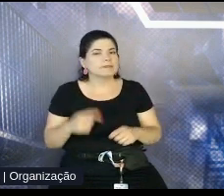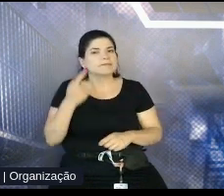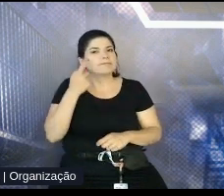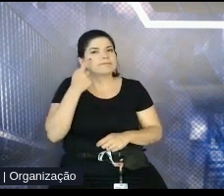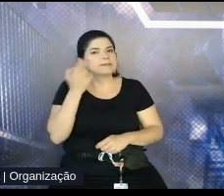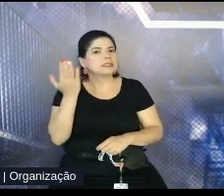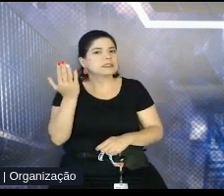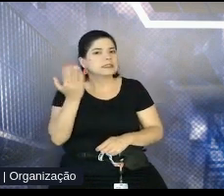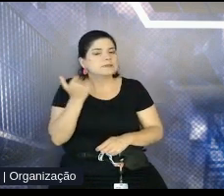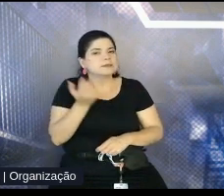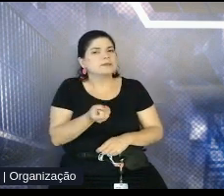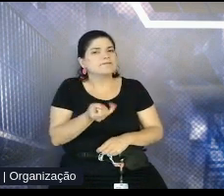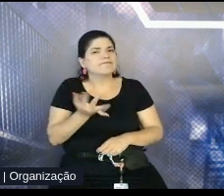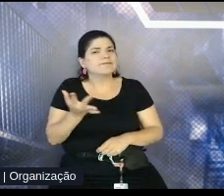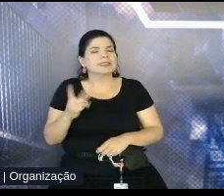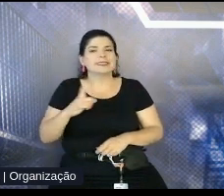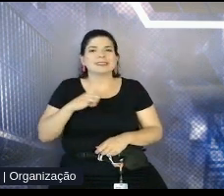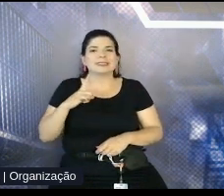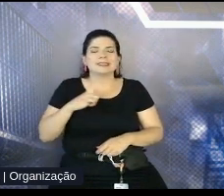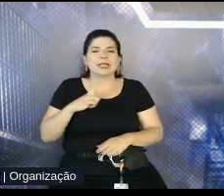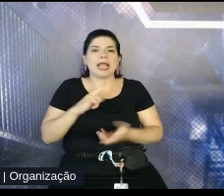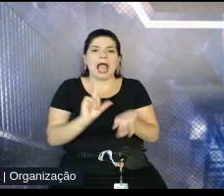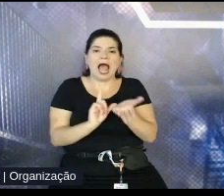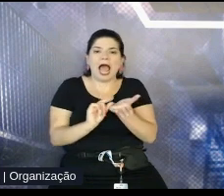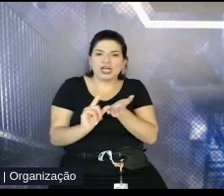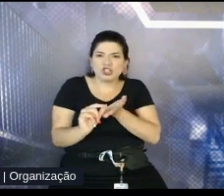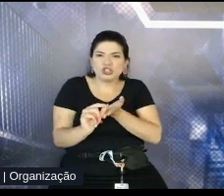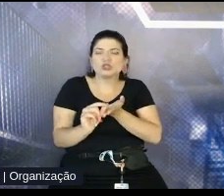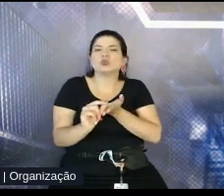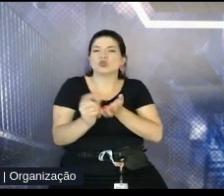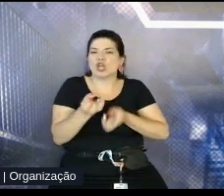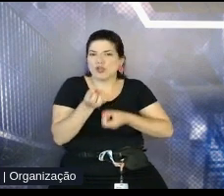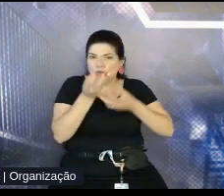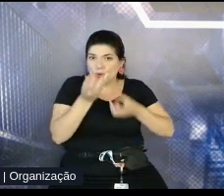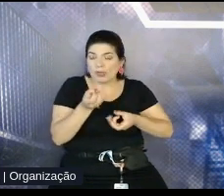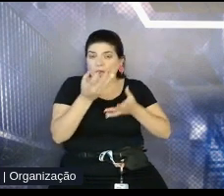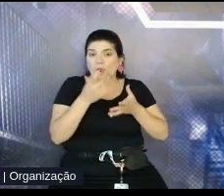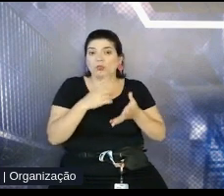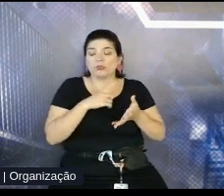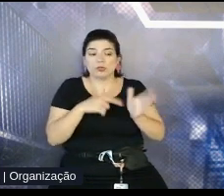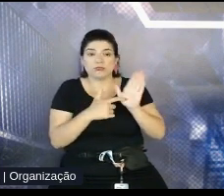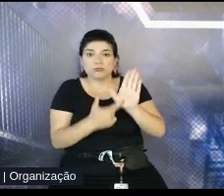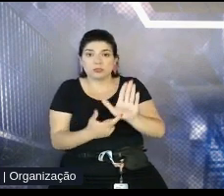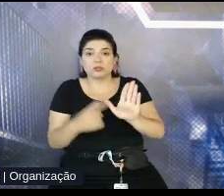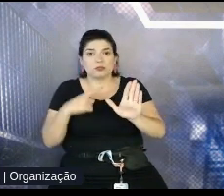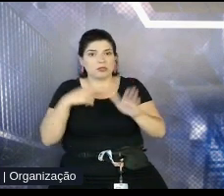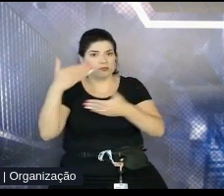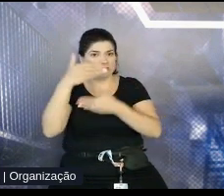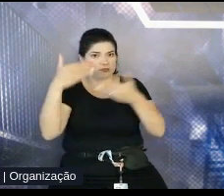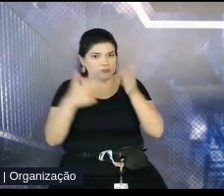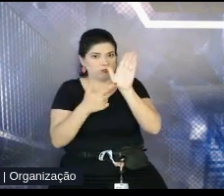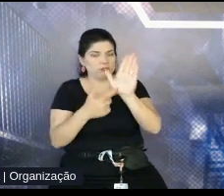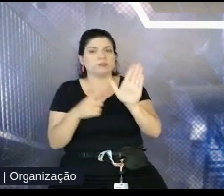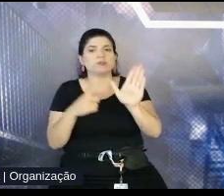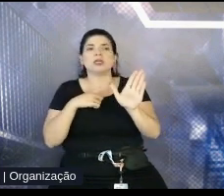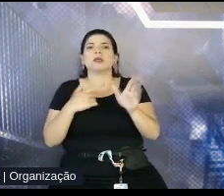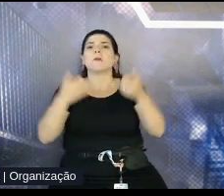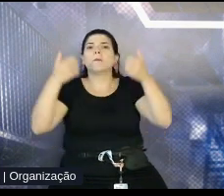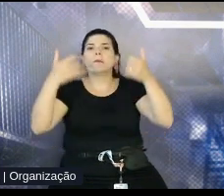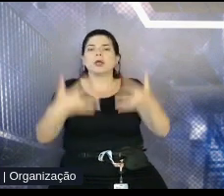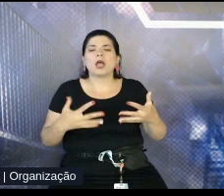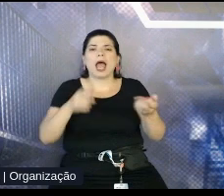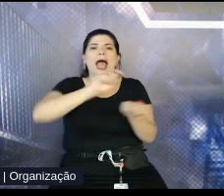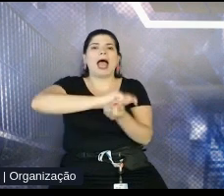uma série de papers, né, uma série de artigos. Coloquei um aqui específico no slide que fala sobre a adaptação da metodologia